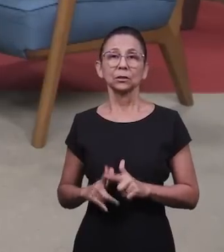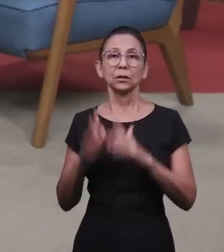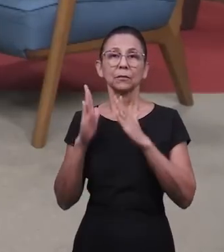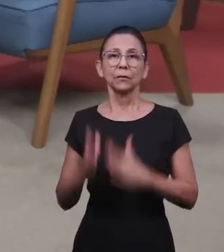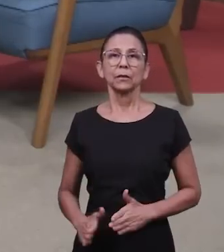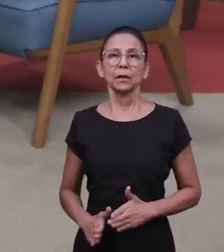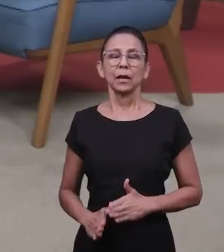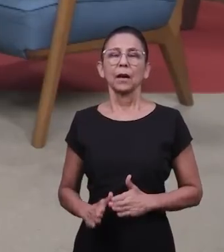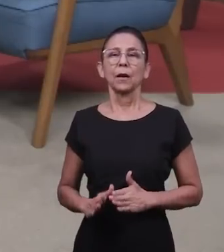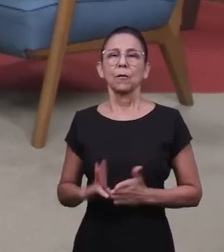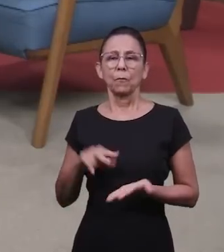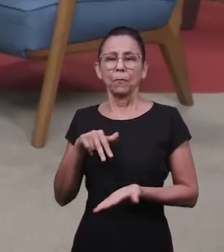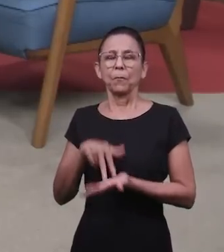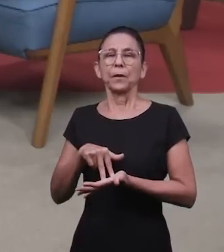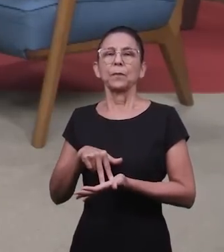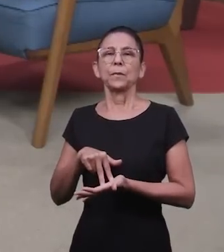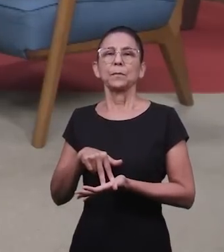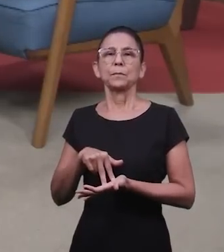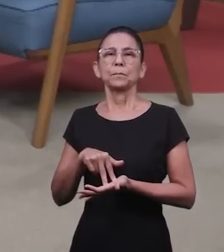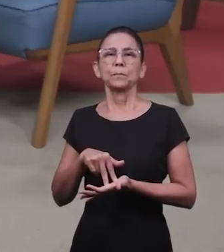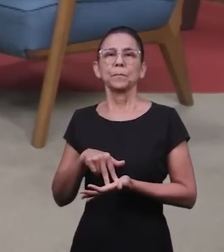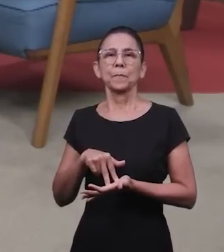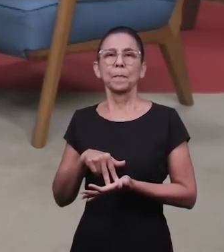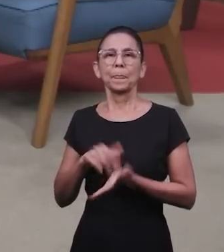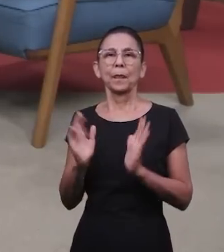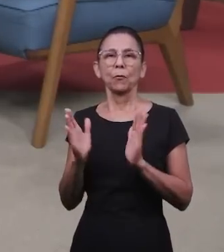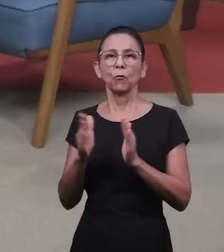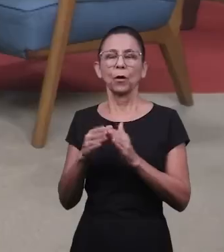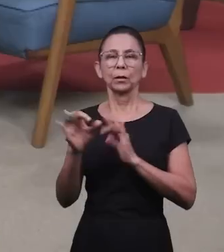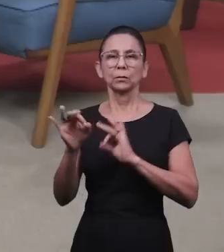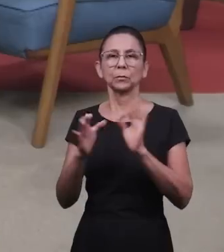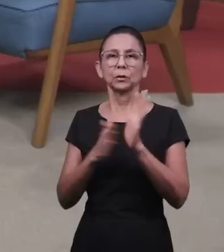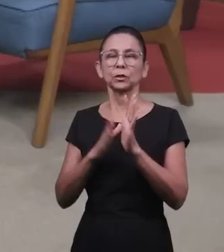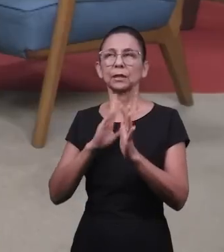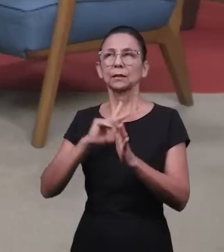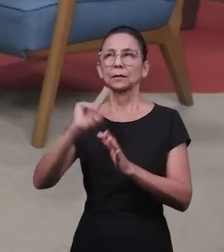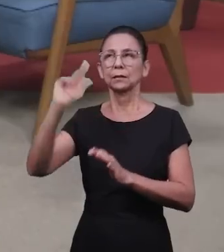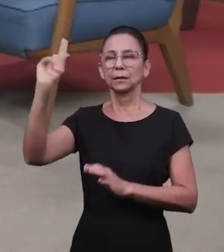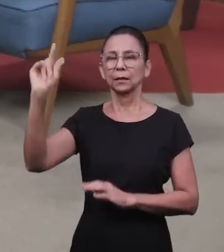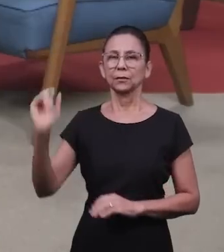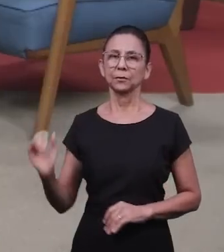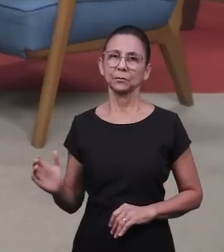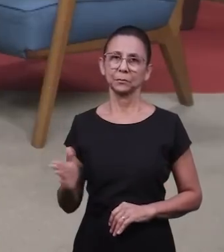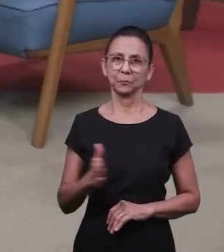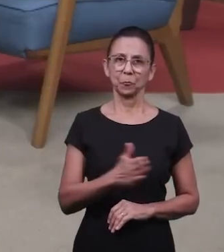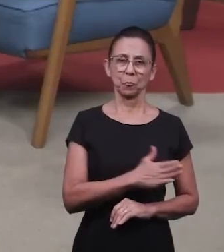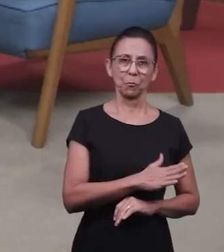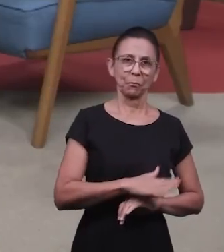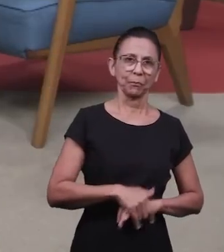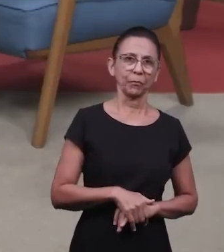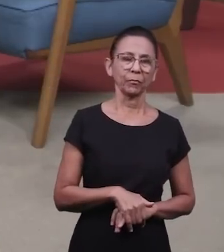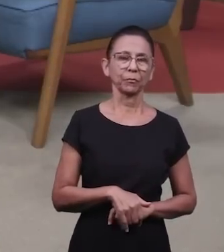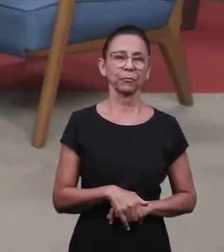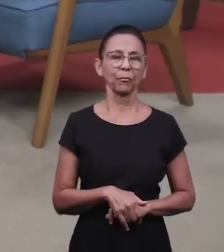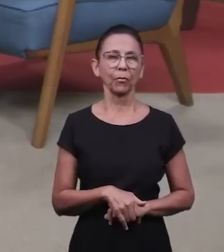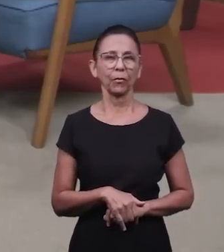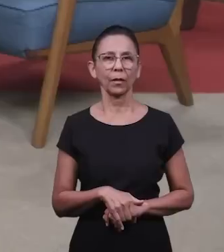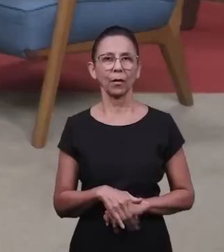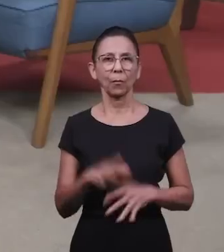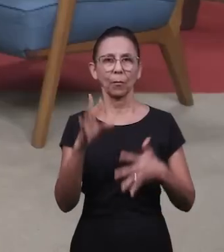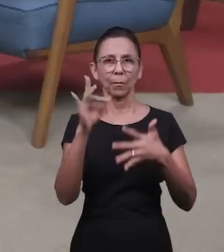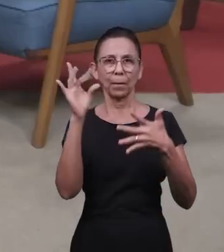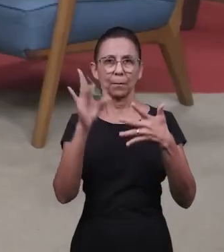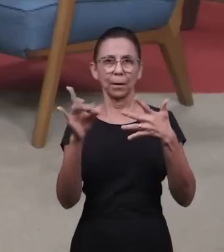seu objetivo, o seu projeto é viver o projeto da eternidade de Deus. Amém. Bom, um outro ensinamento, nós estamos vendo